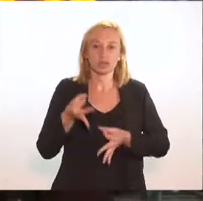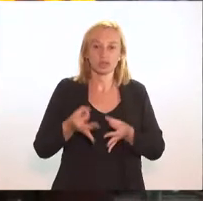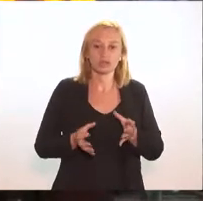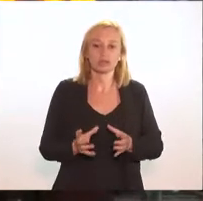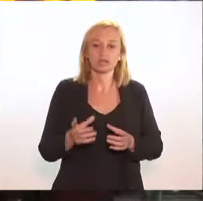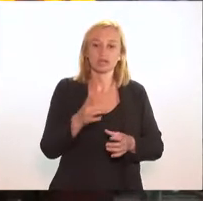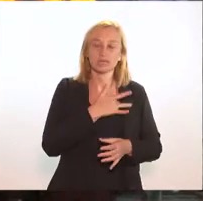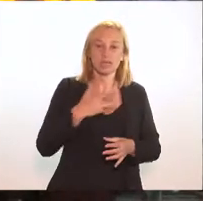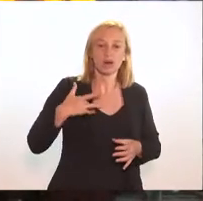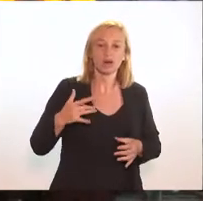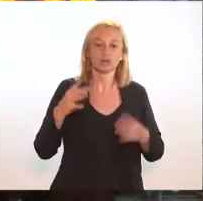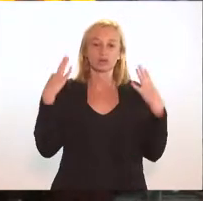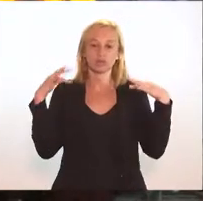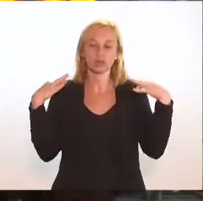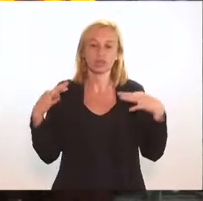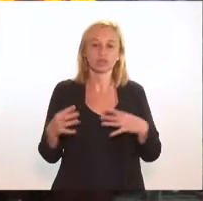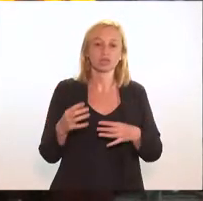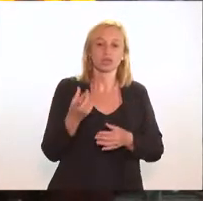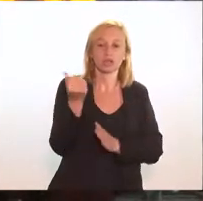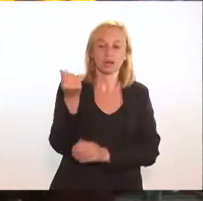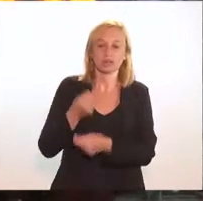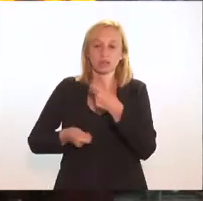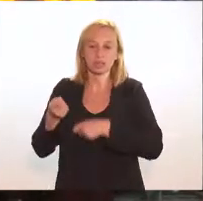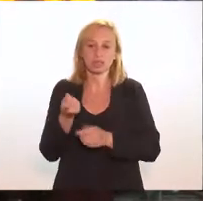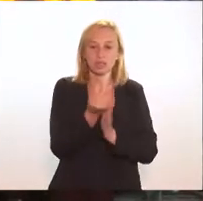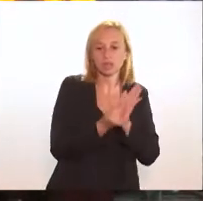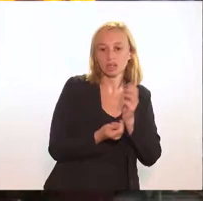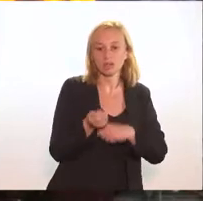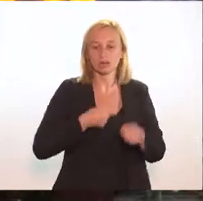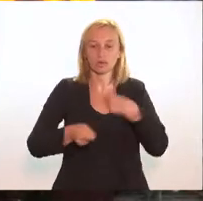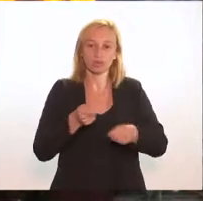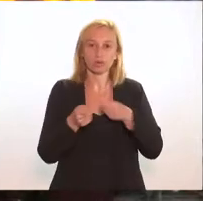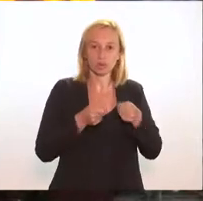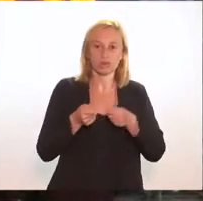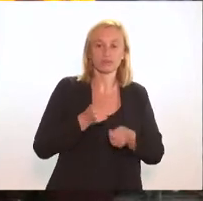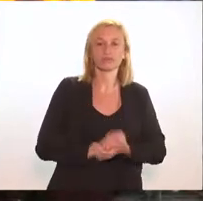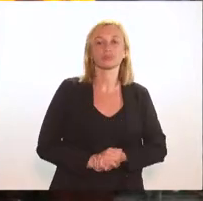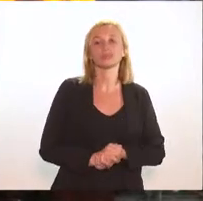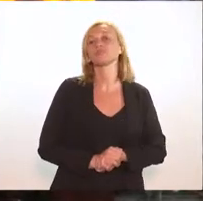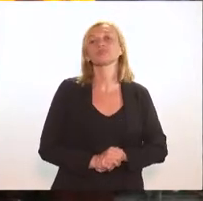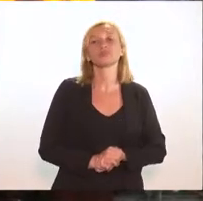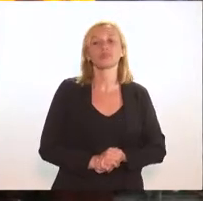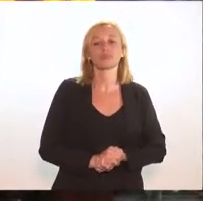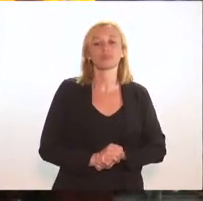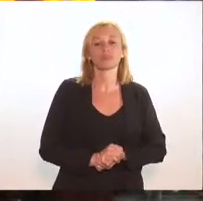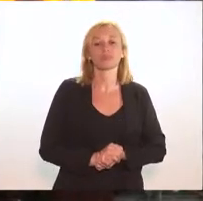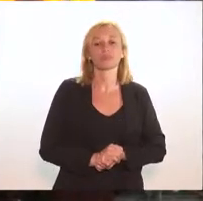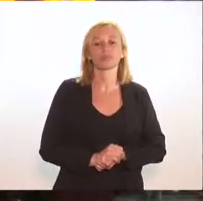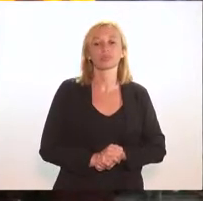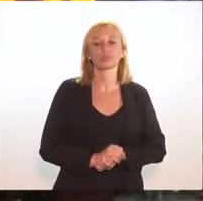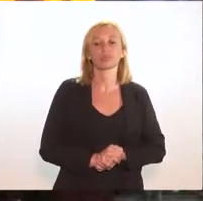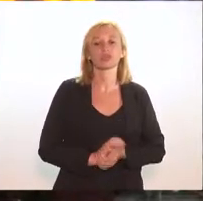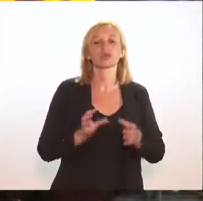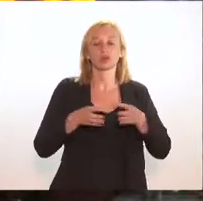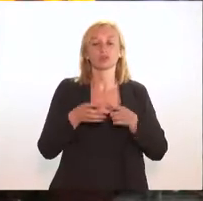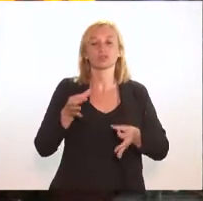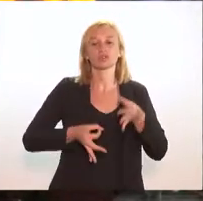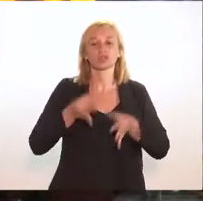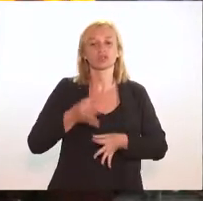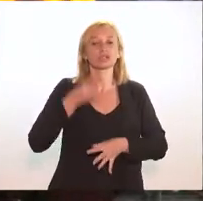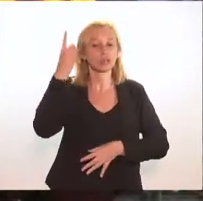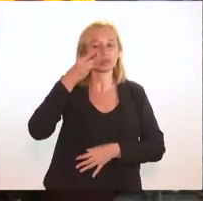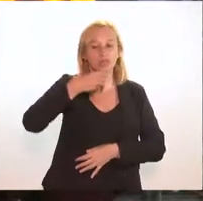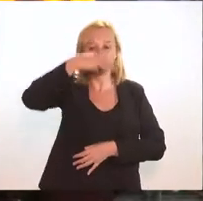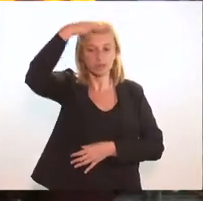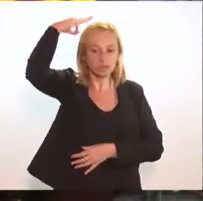de Saúde, de Turismo, de Orçamento, Finanças, Fiscalização Financeira e Controle. Para emitir parecer pela Comissão de Constituição e Justiça,